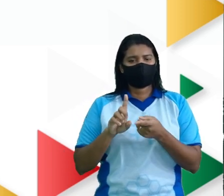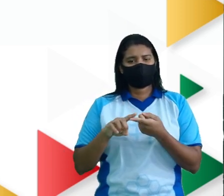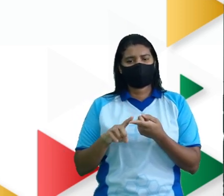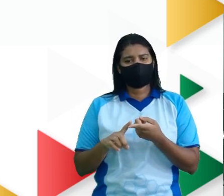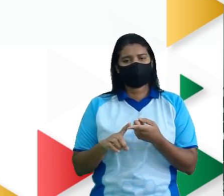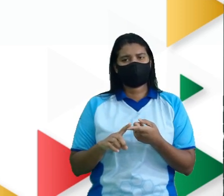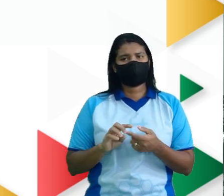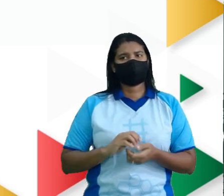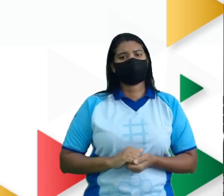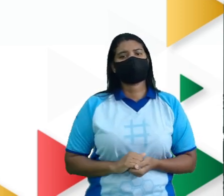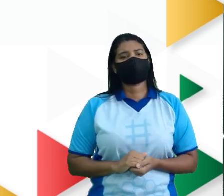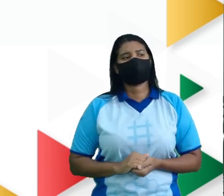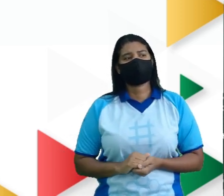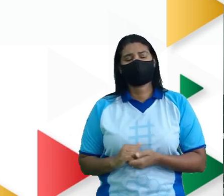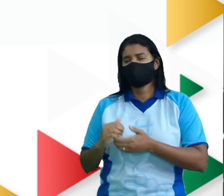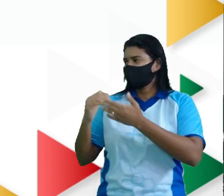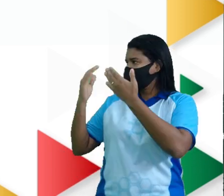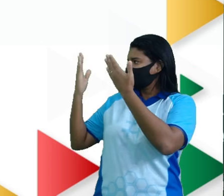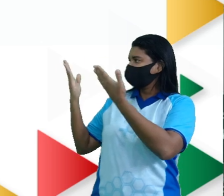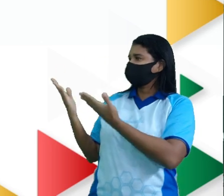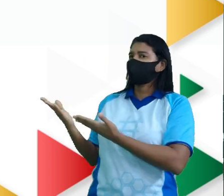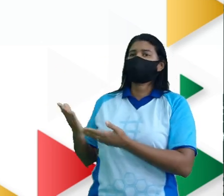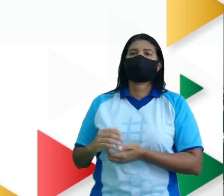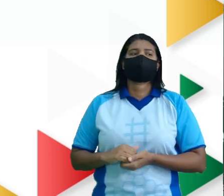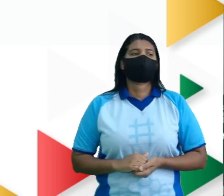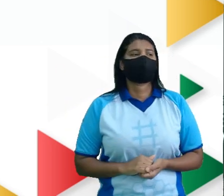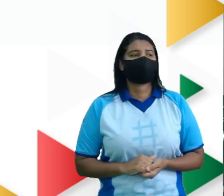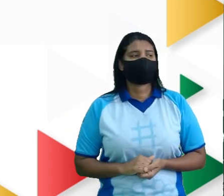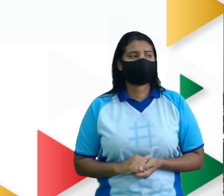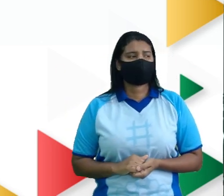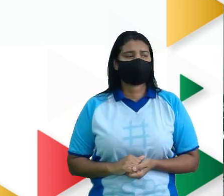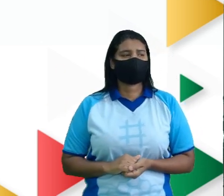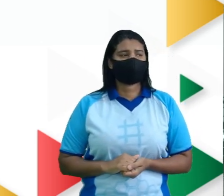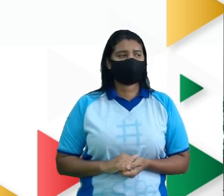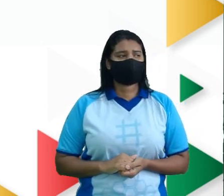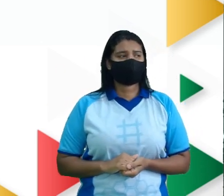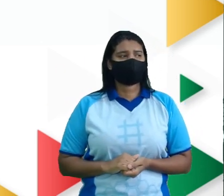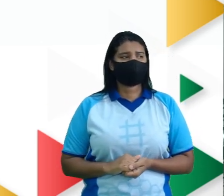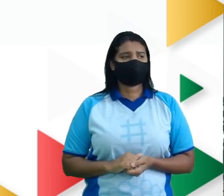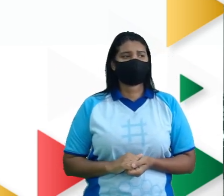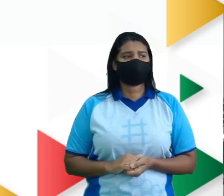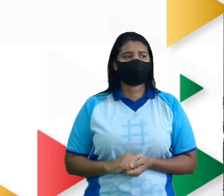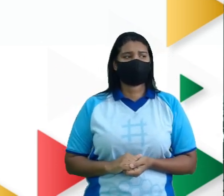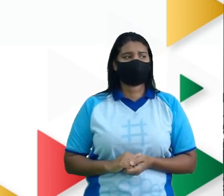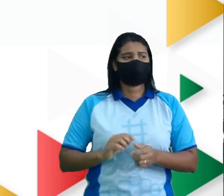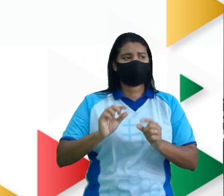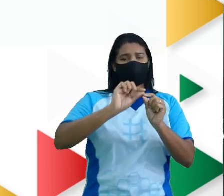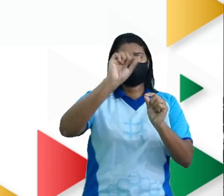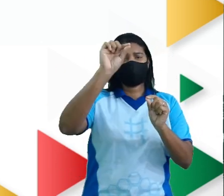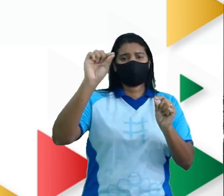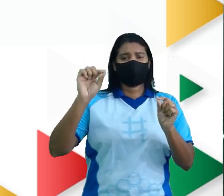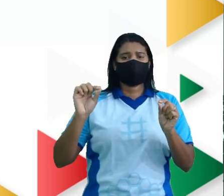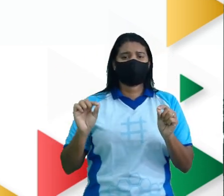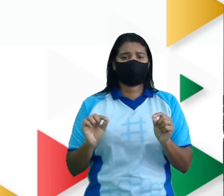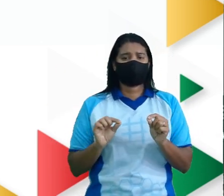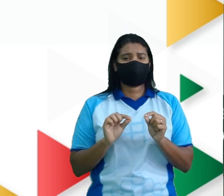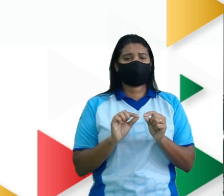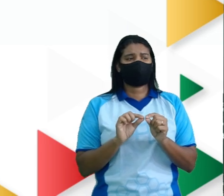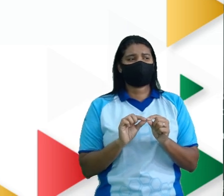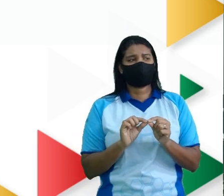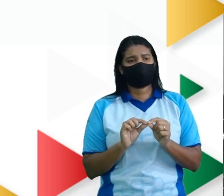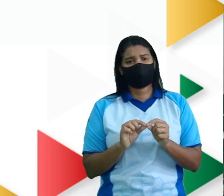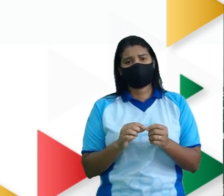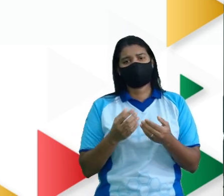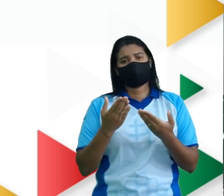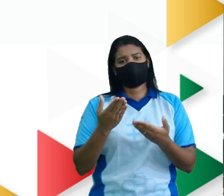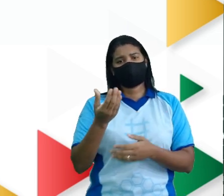que traçar, cada um ponto desse, vai ficar assim, ó. Quarto passo é traçar cada lado do hexágono. Então, você